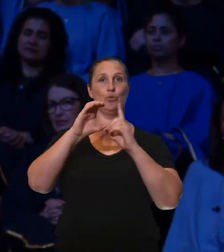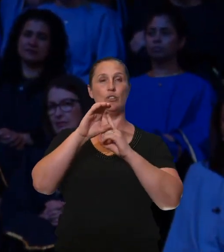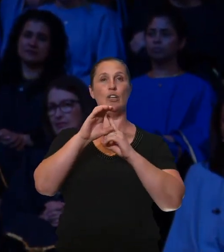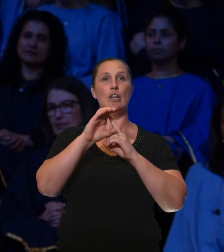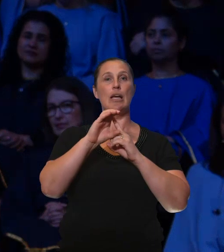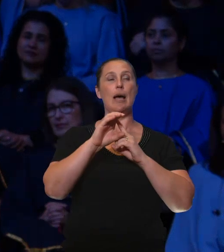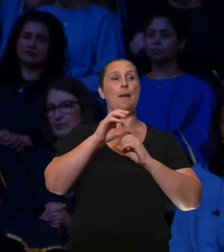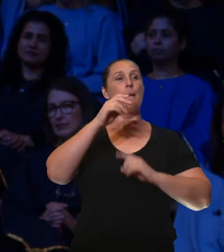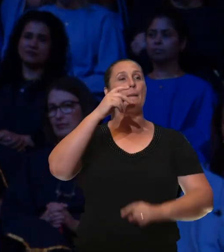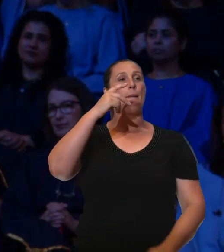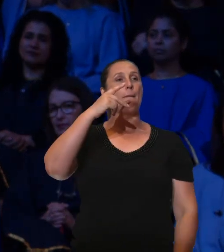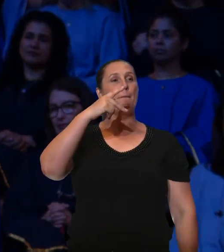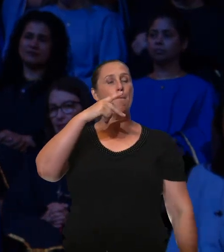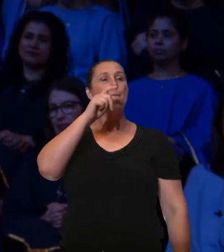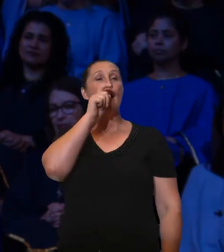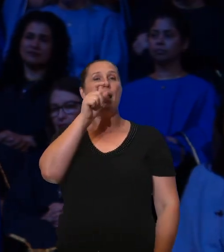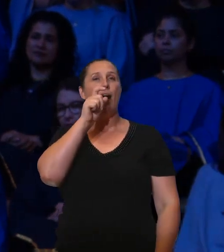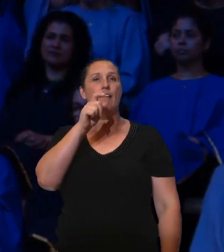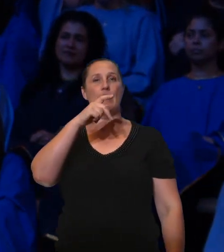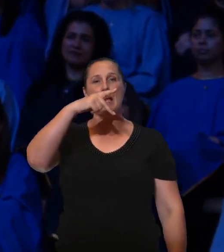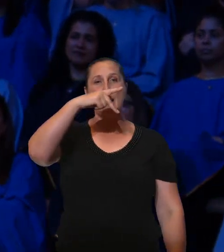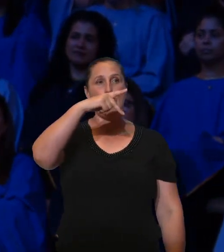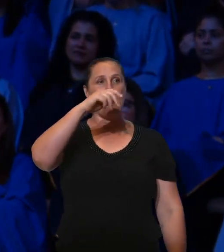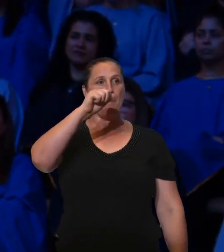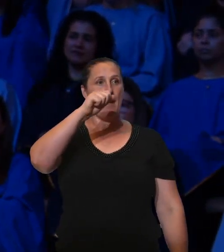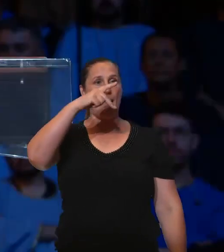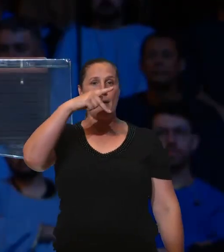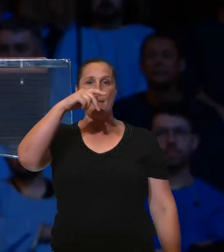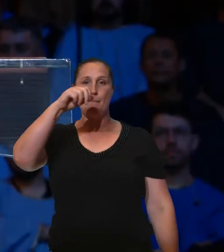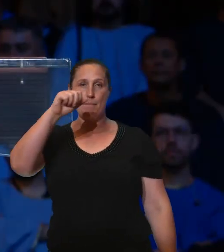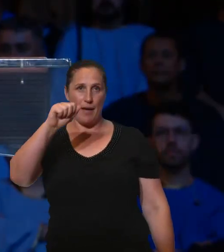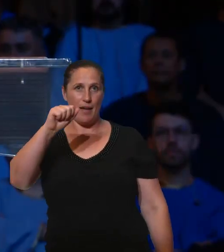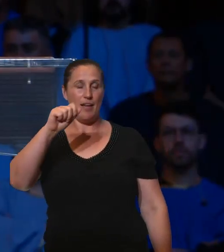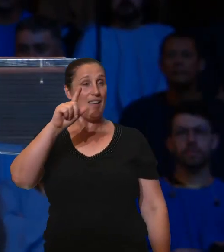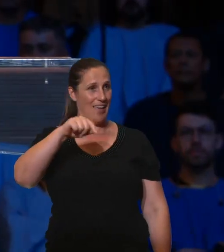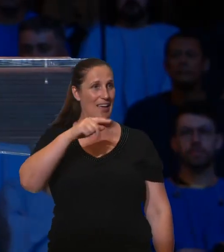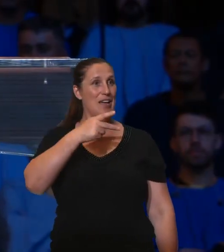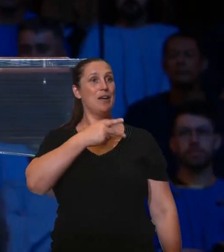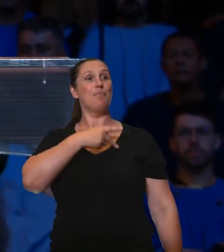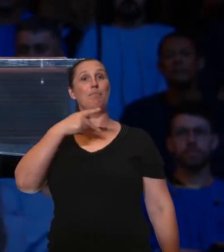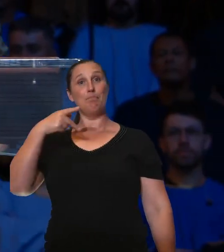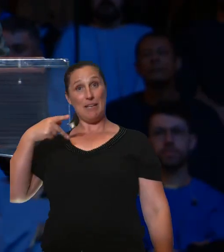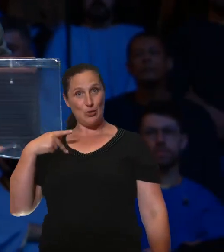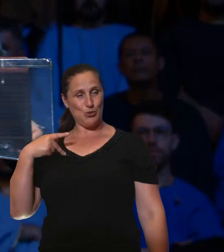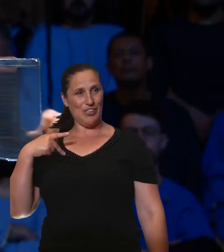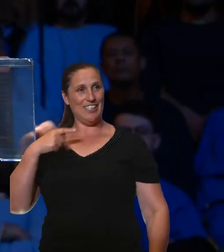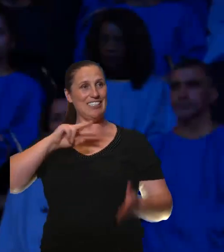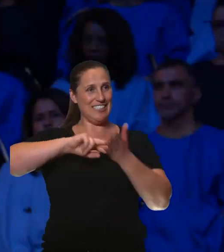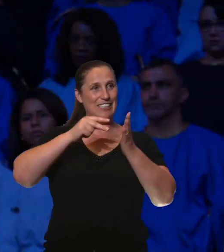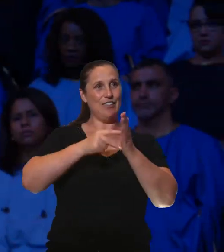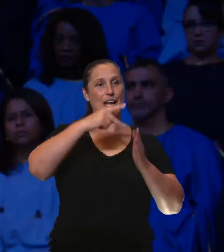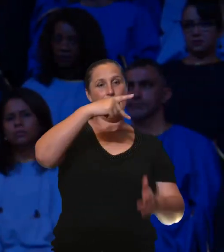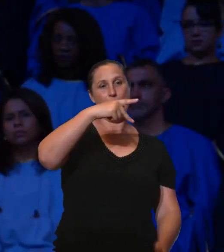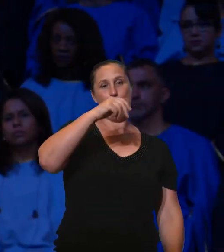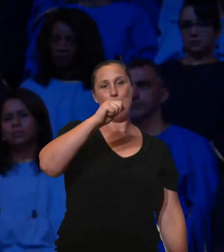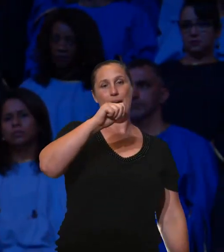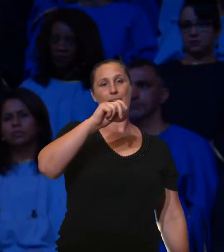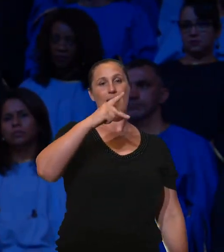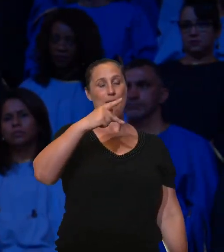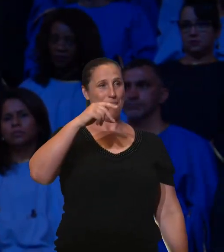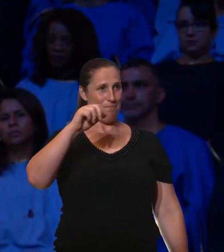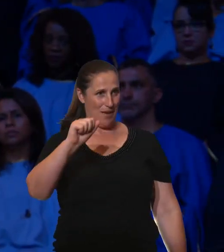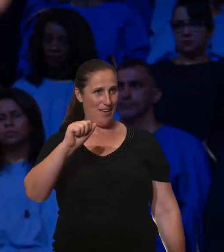papá é para pastor, é para senhor. Foi entrando um senhor de uns 89 anos, eu tinha acabado de varrer a